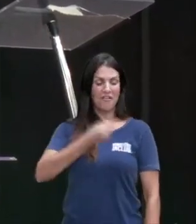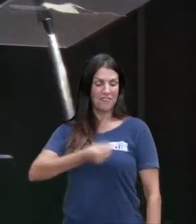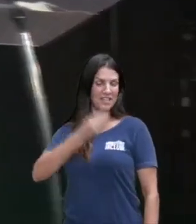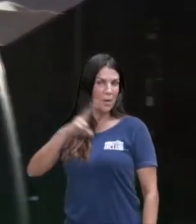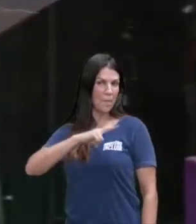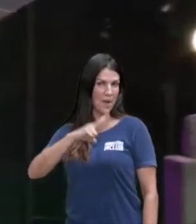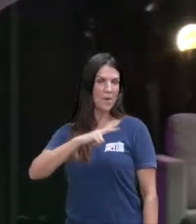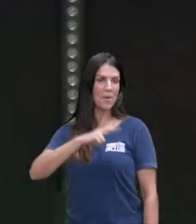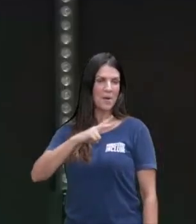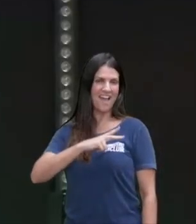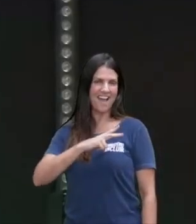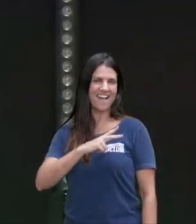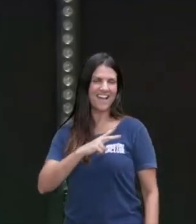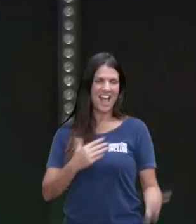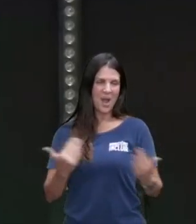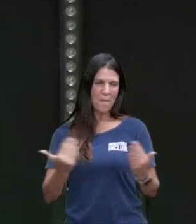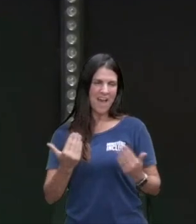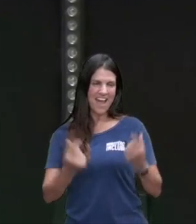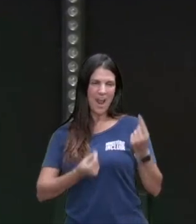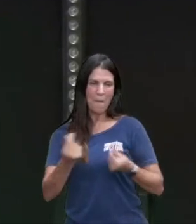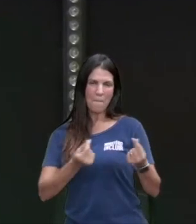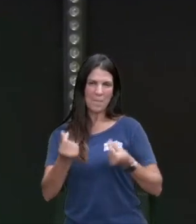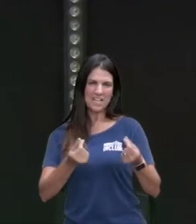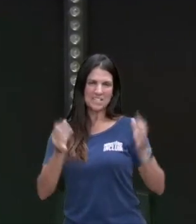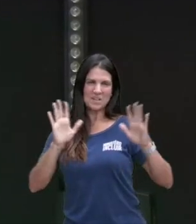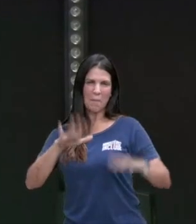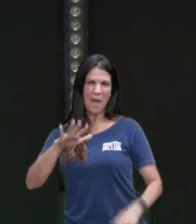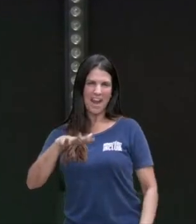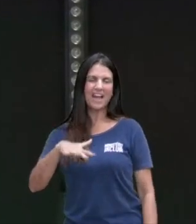se define por um preço ridículo